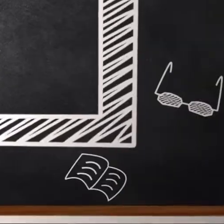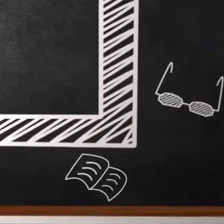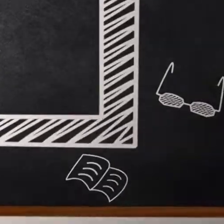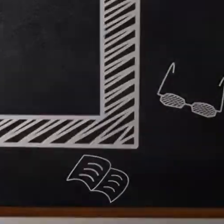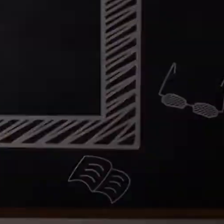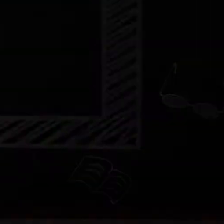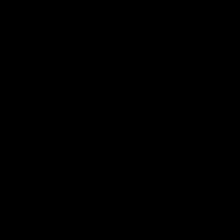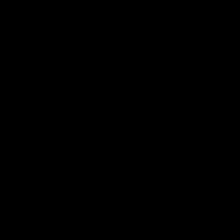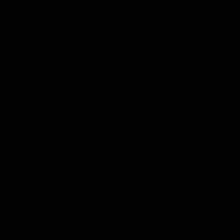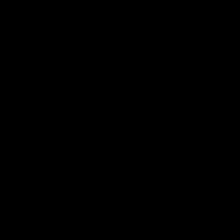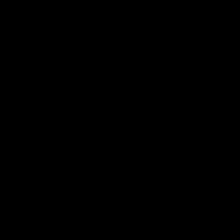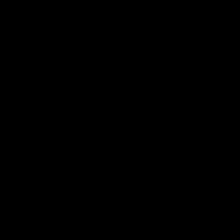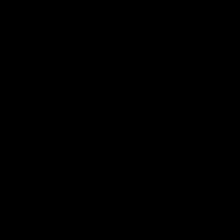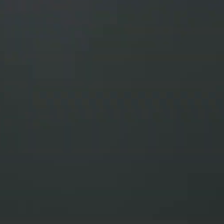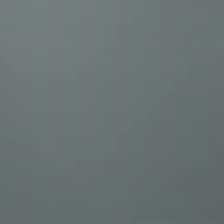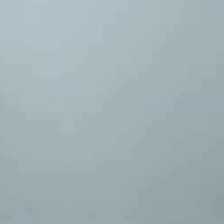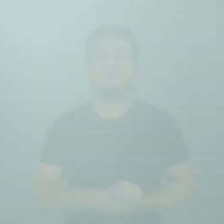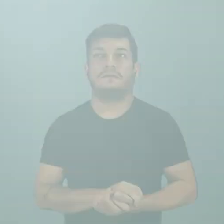Música